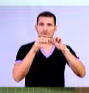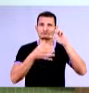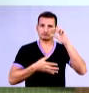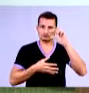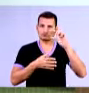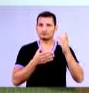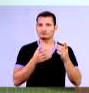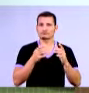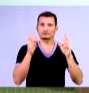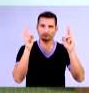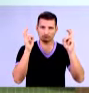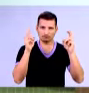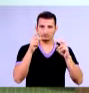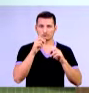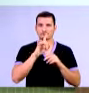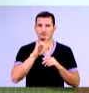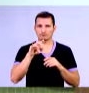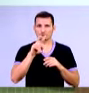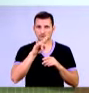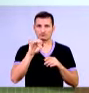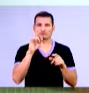esse título, fatalmente você vai